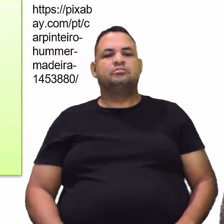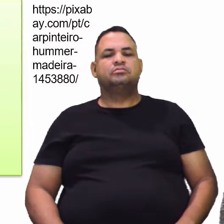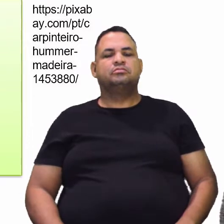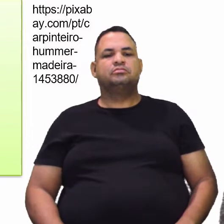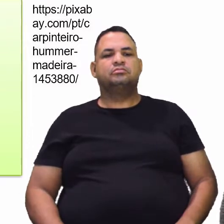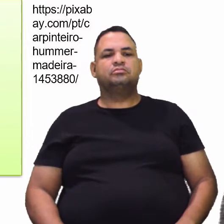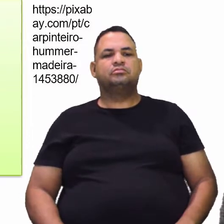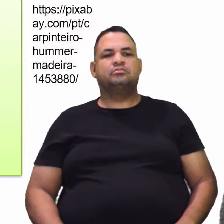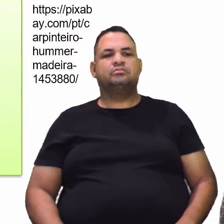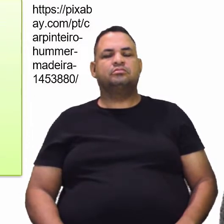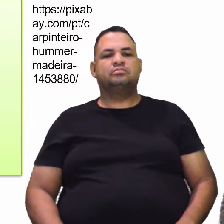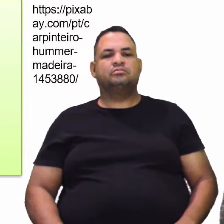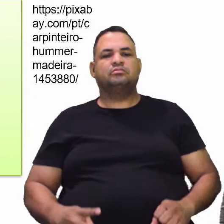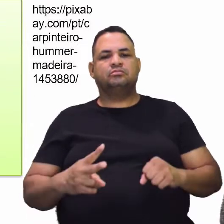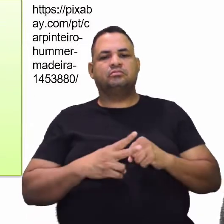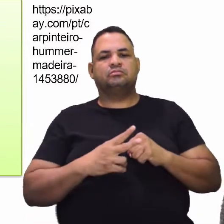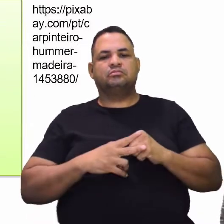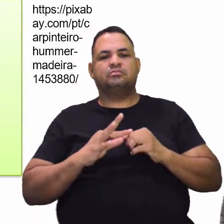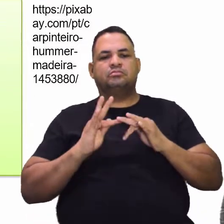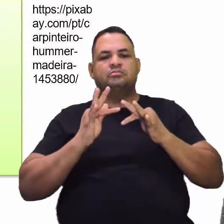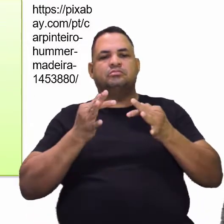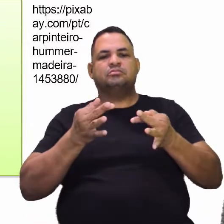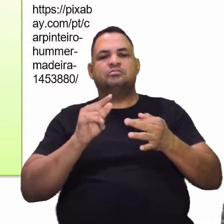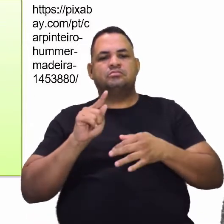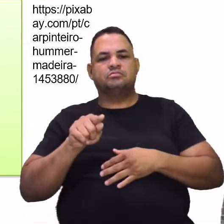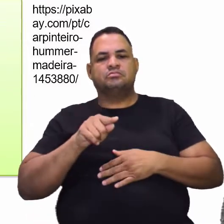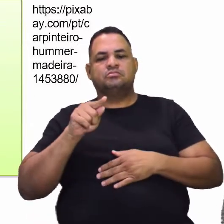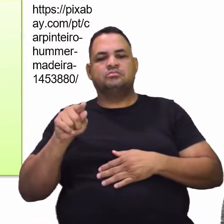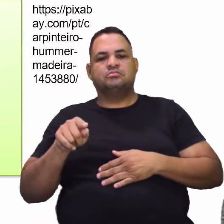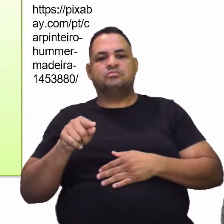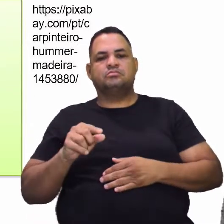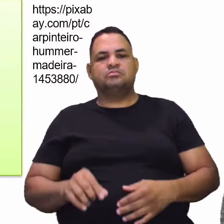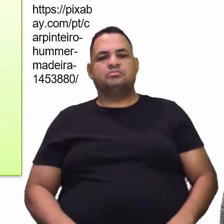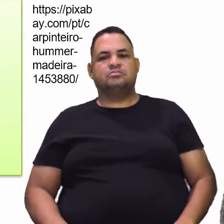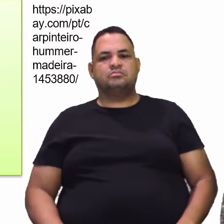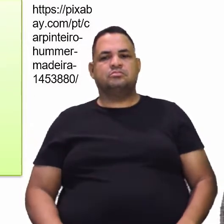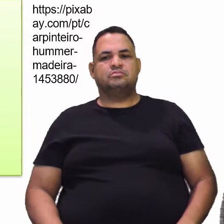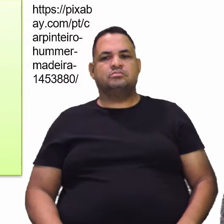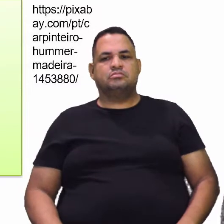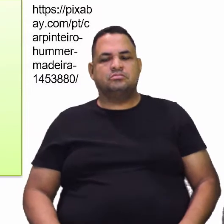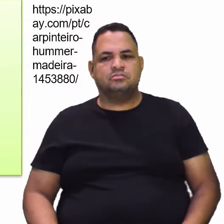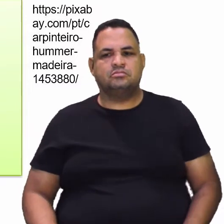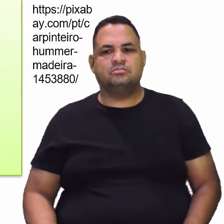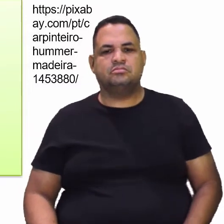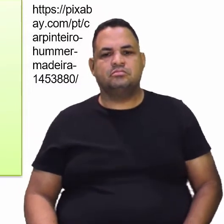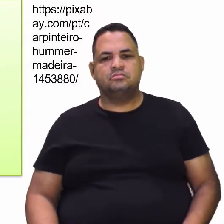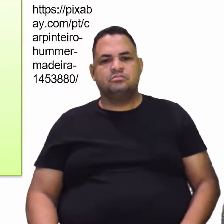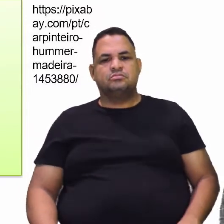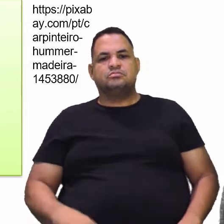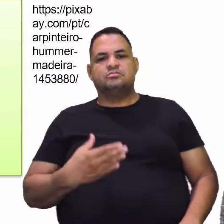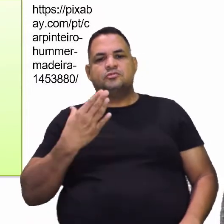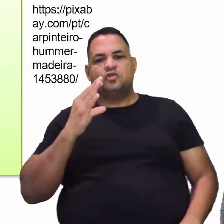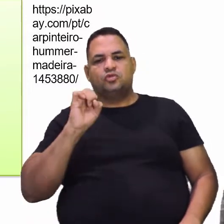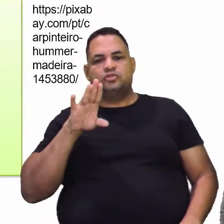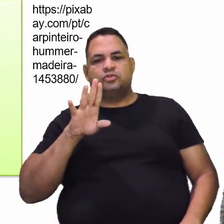seguinte, essa aqui, verbo que termina em uma sequência, olha a sequência aí, que tem que ser